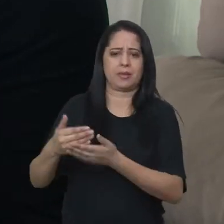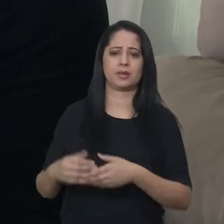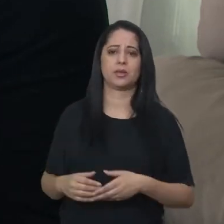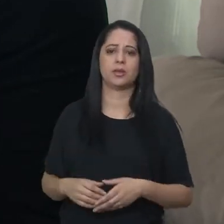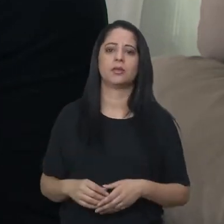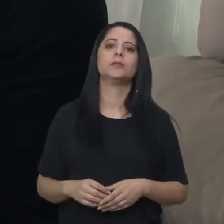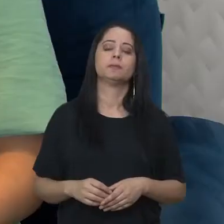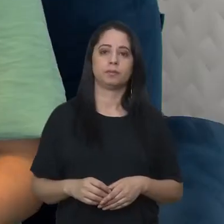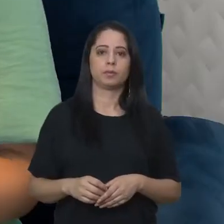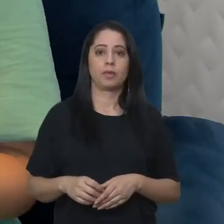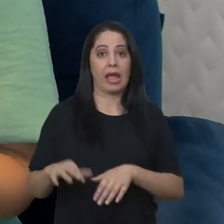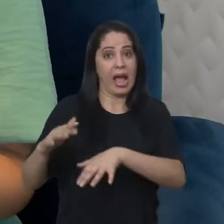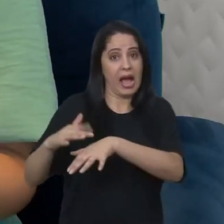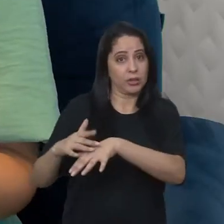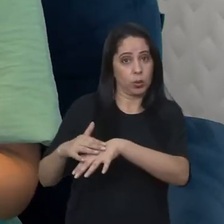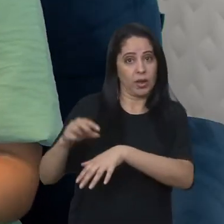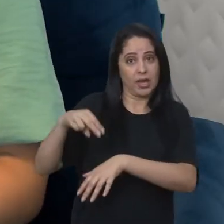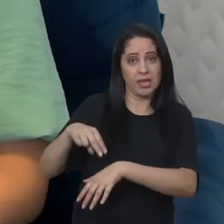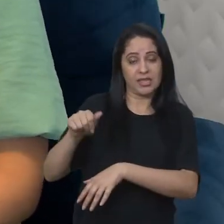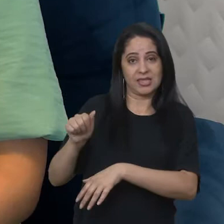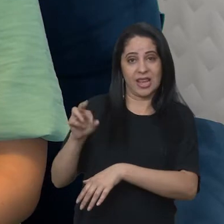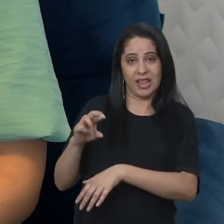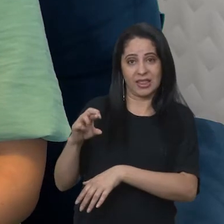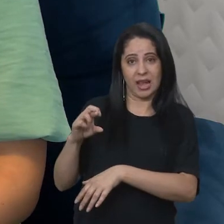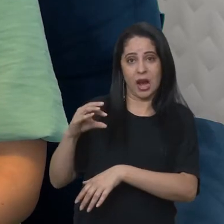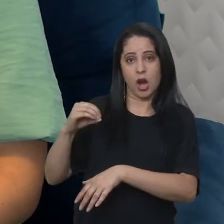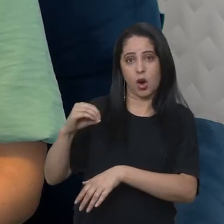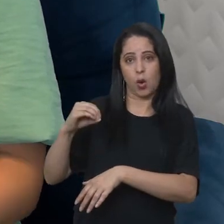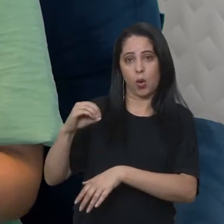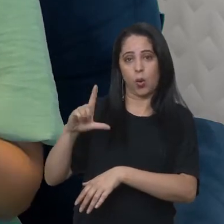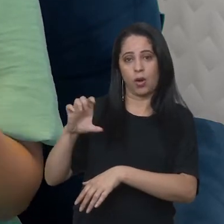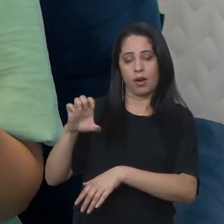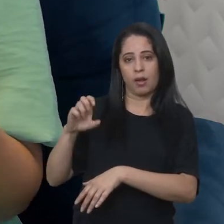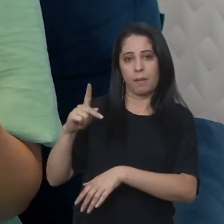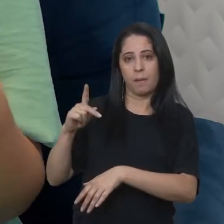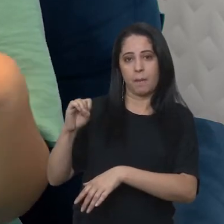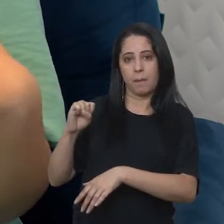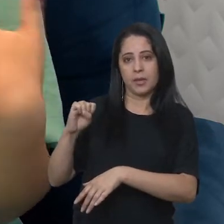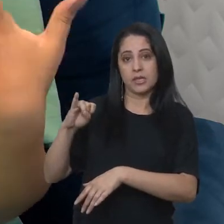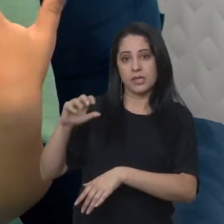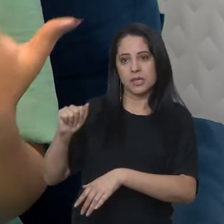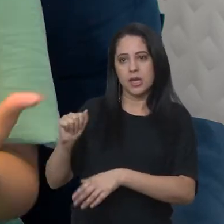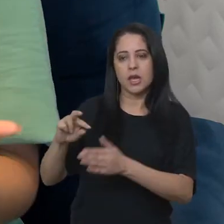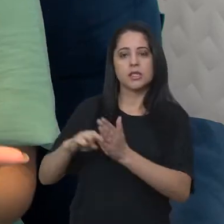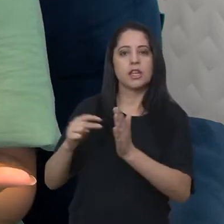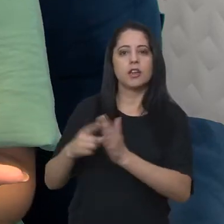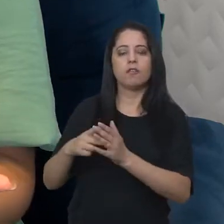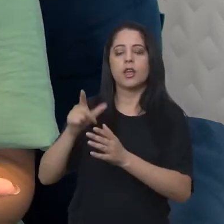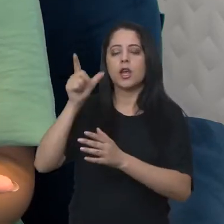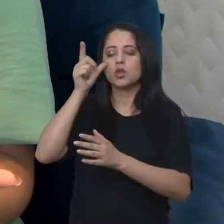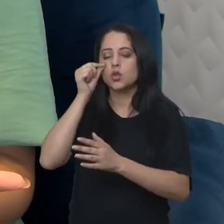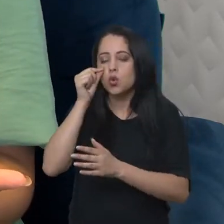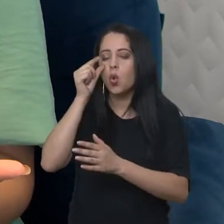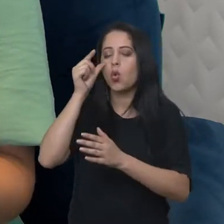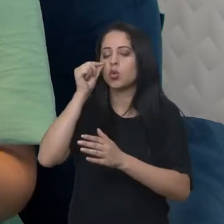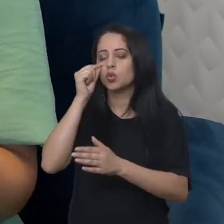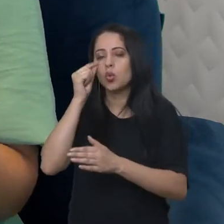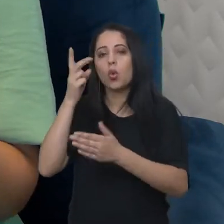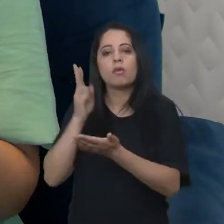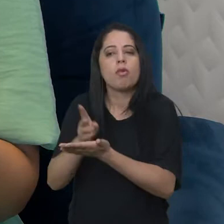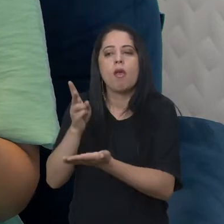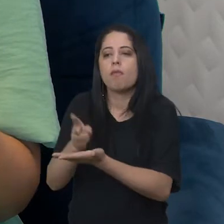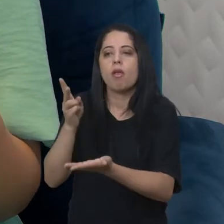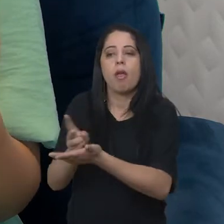esses sintomas. A narcolepsia é uma doença crônica que ela traz um sono excessivo ao